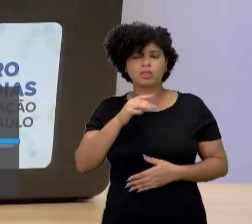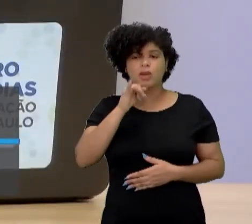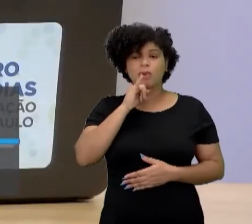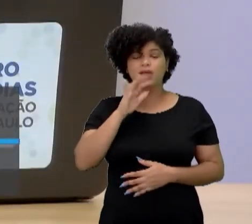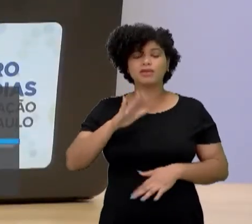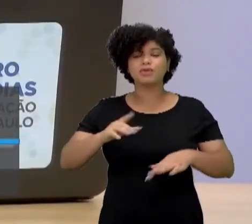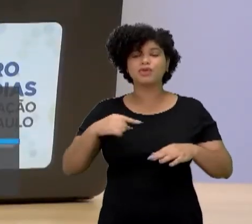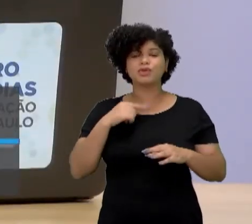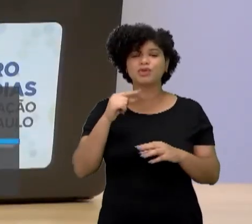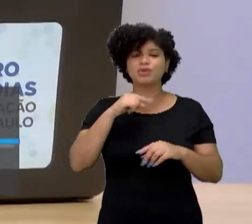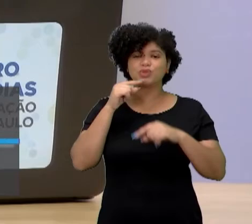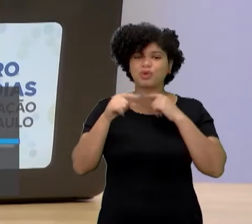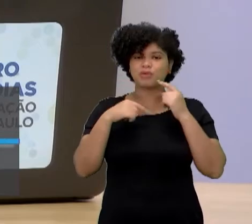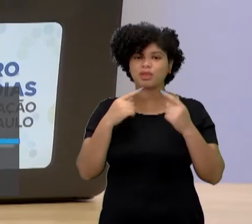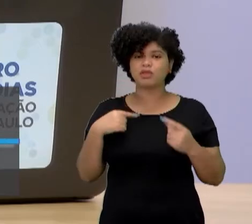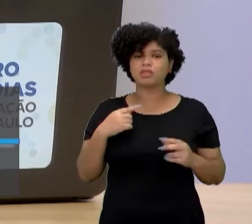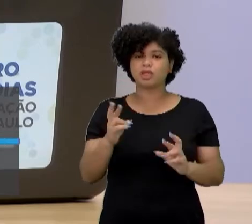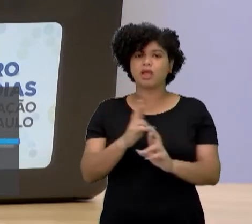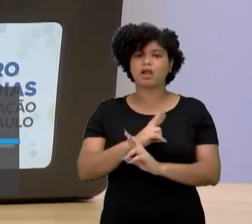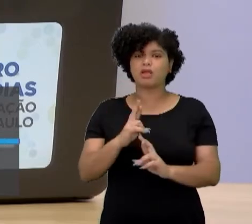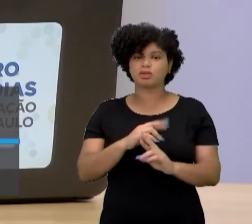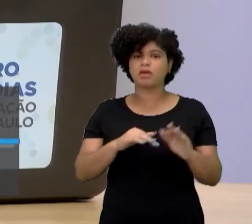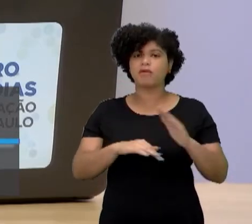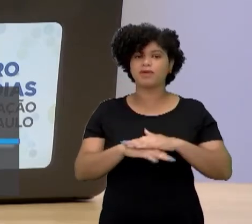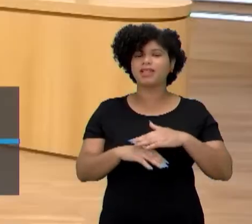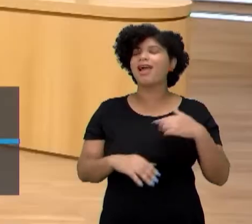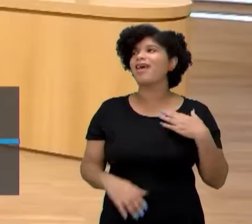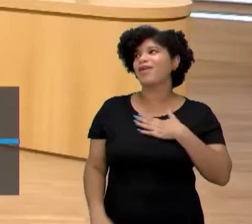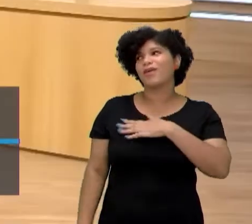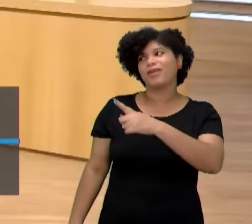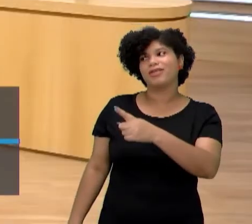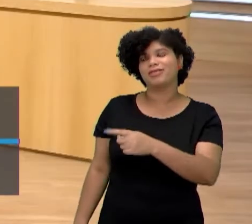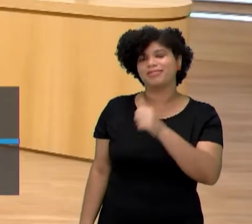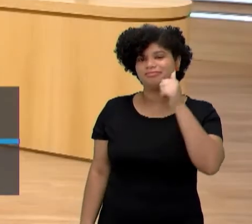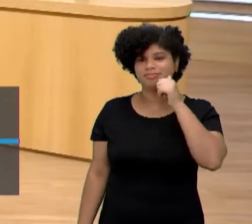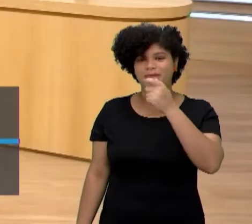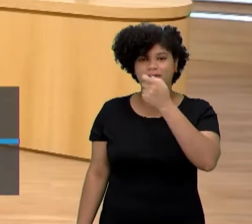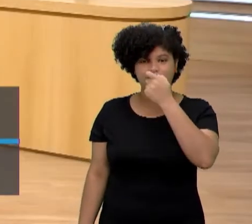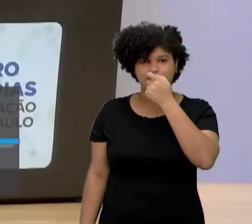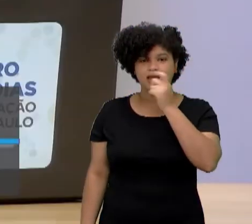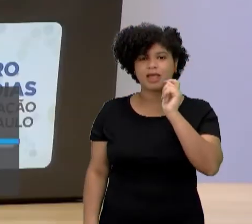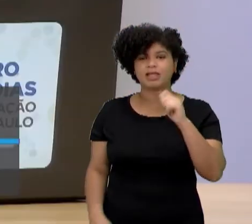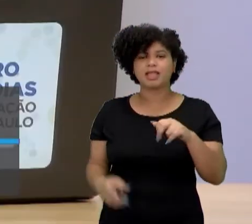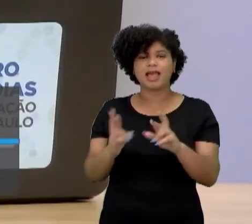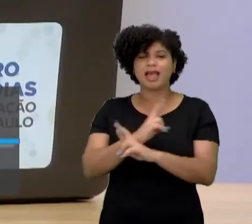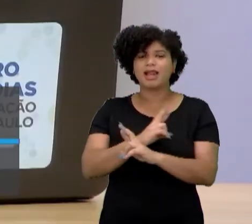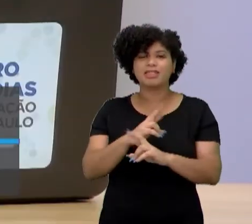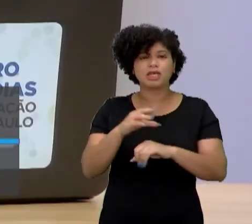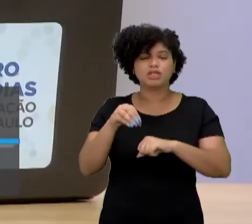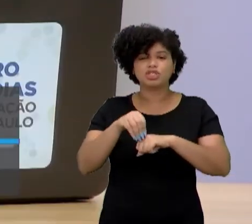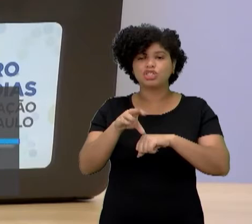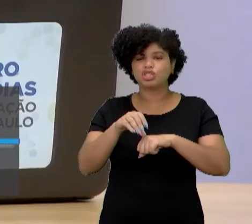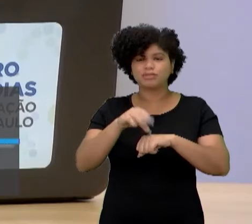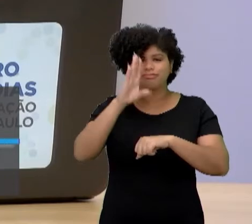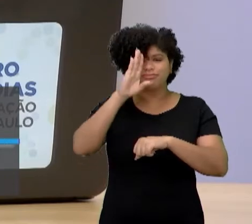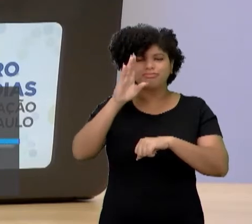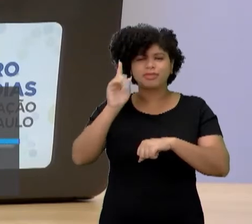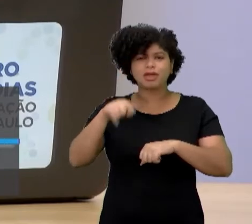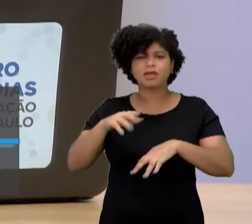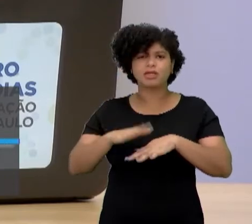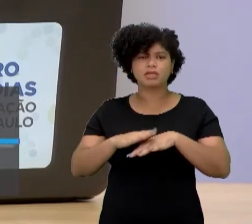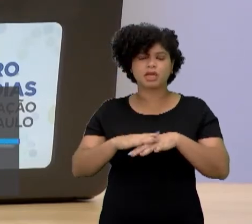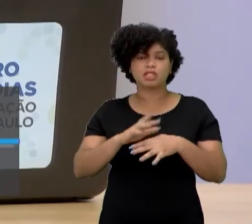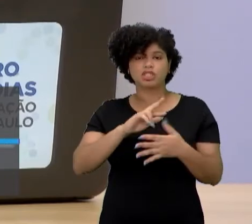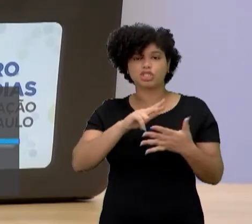numa dúvida, associar. Então, essa parte eu gosto muito da Fabiana. Que associação é uma das melhores dicas que você pode ter, né? Muitas